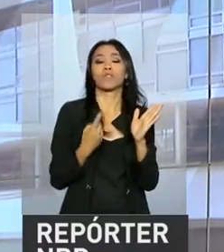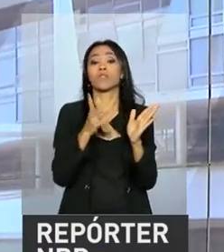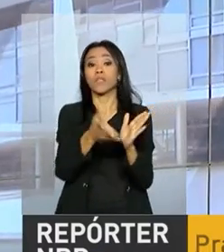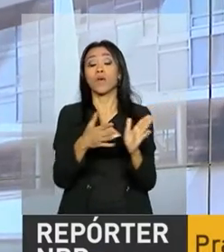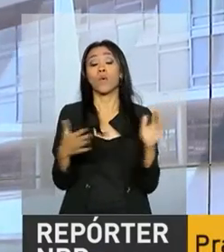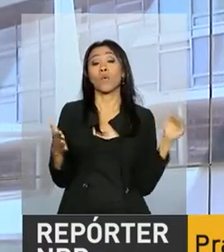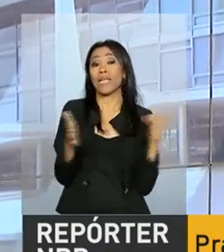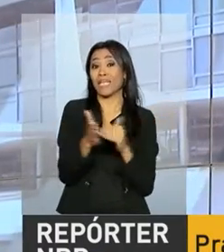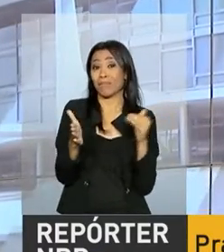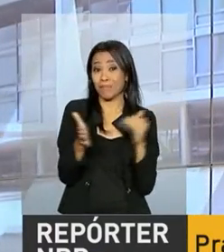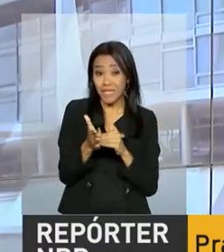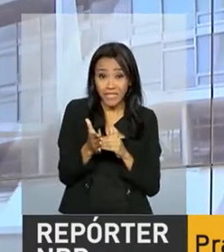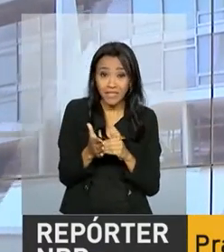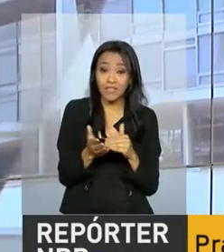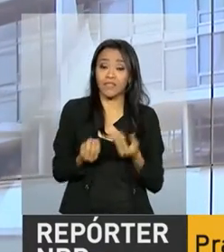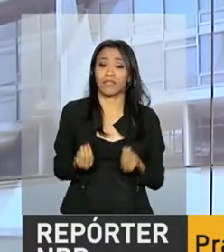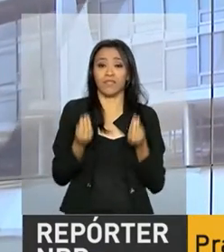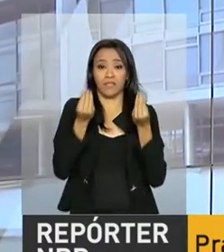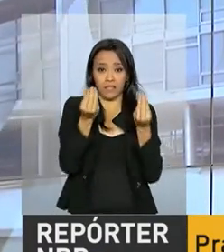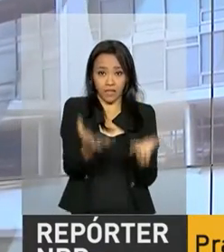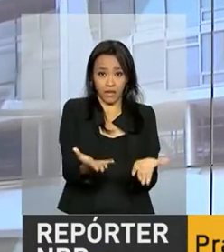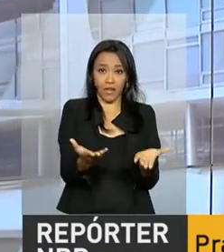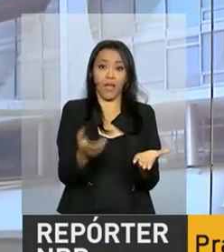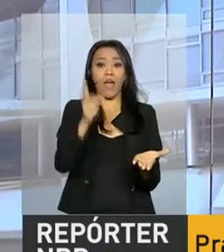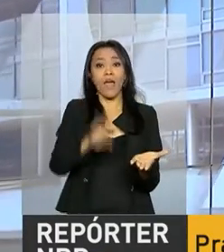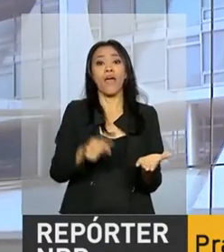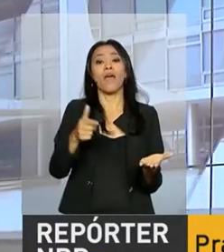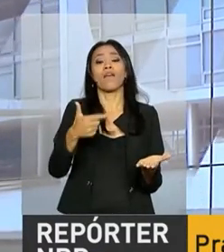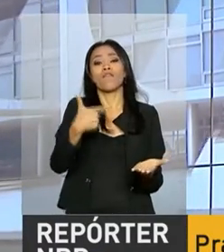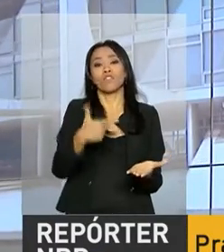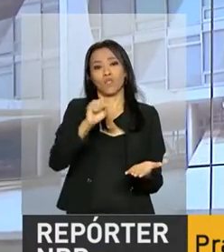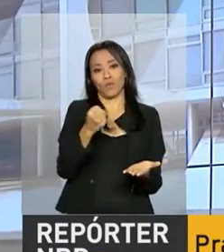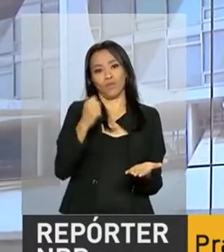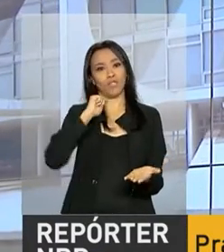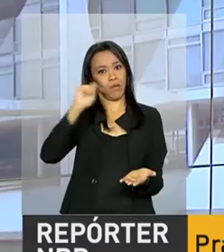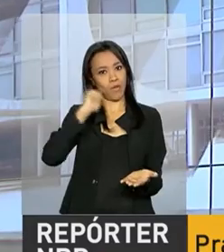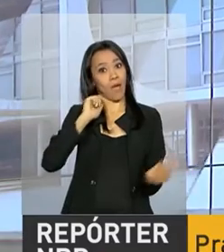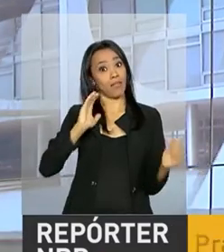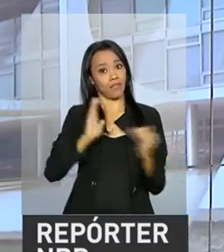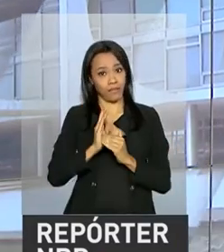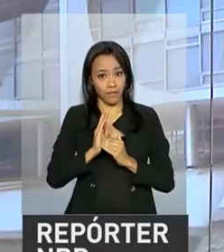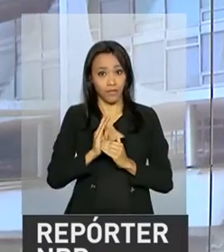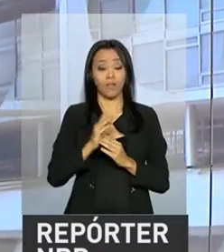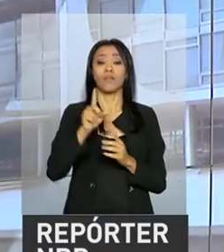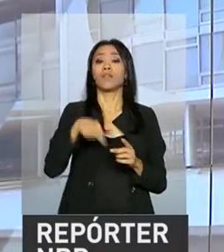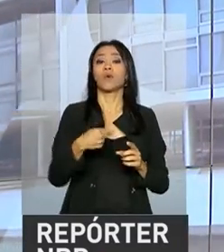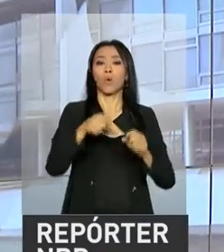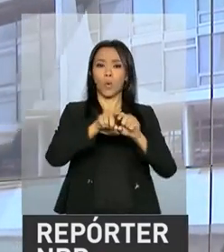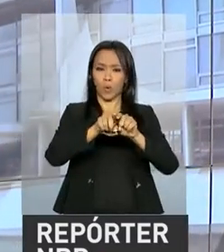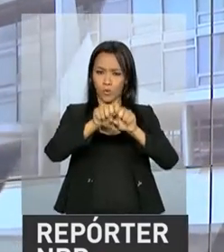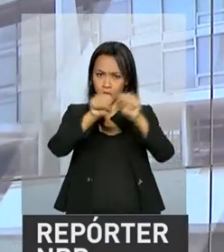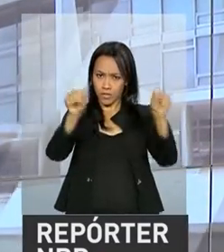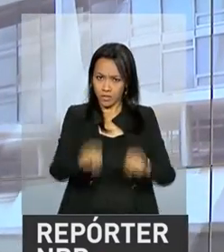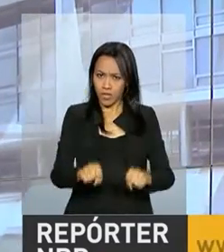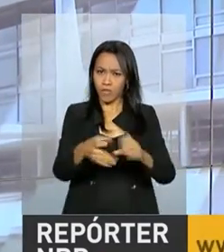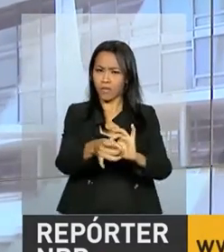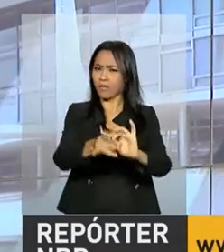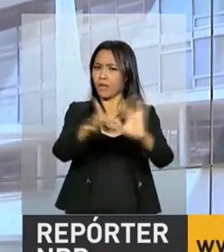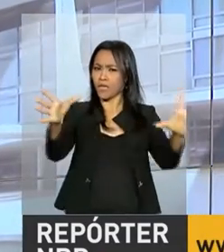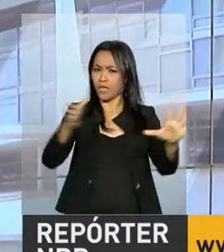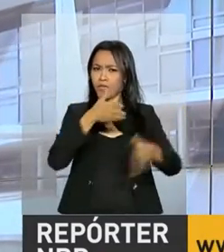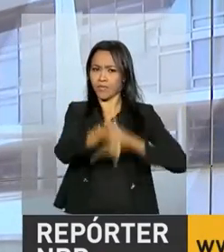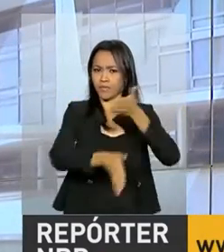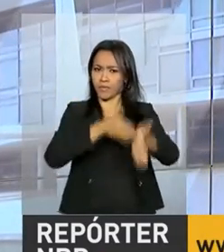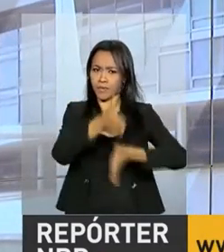data limite para entrega da declaração é 28 de abril. O programa gerador da declaração está disponível